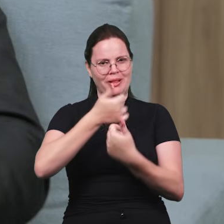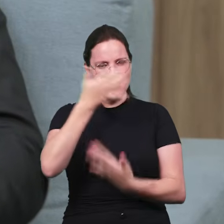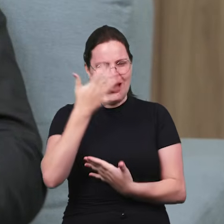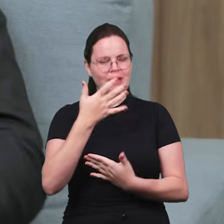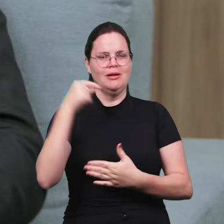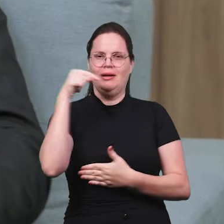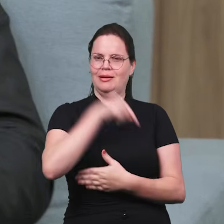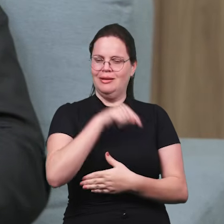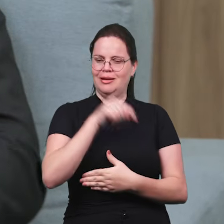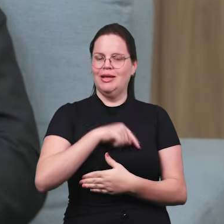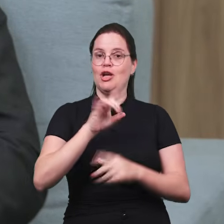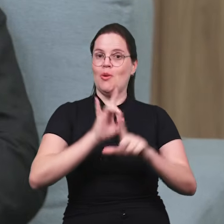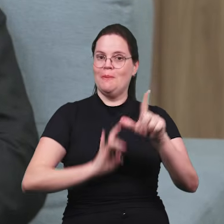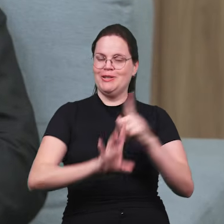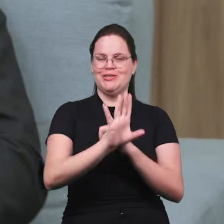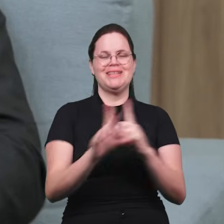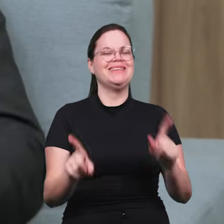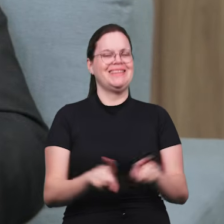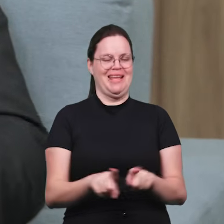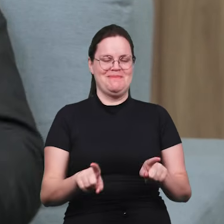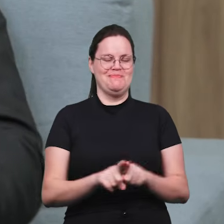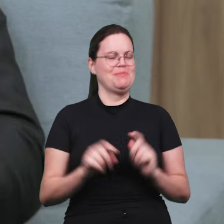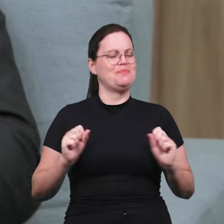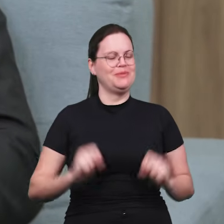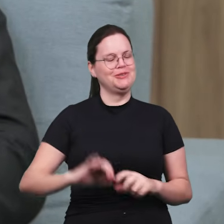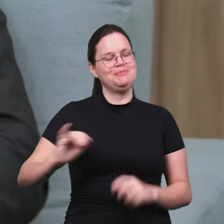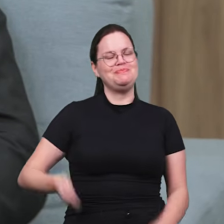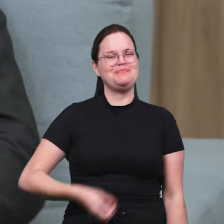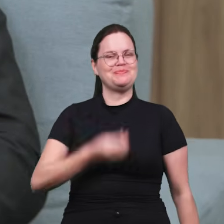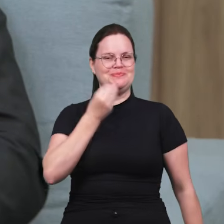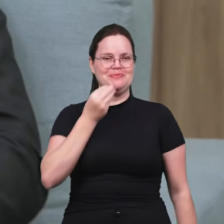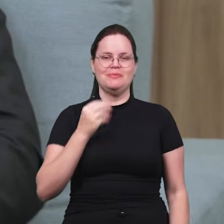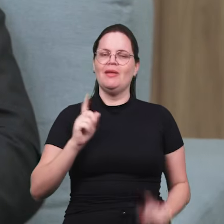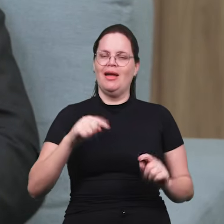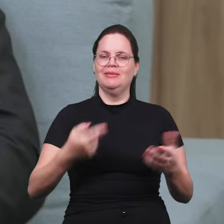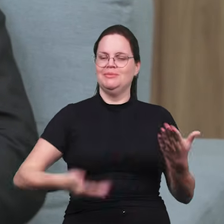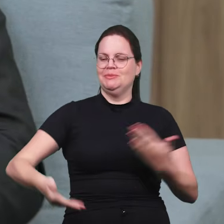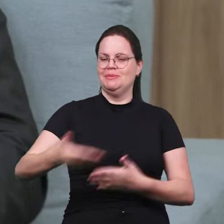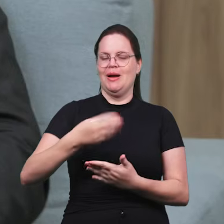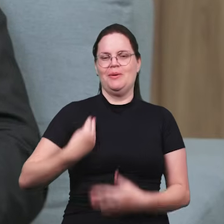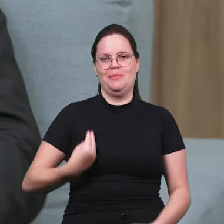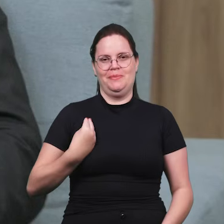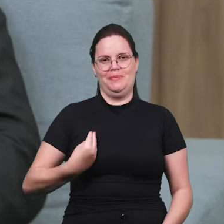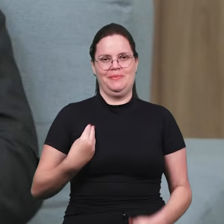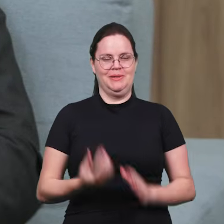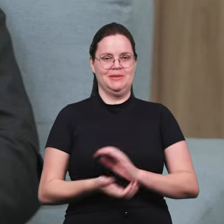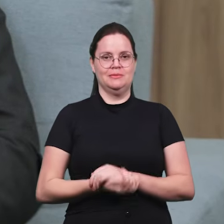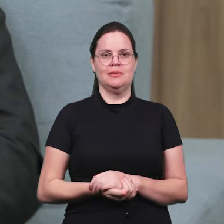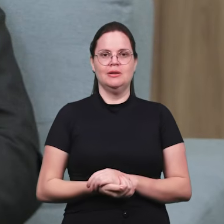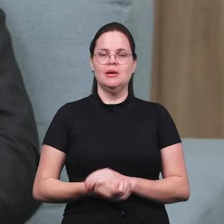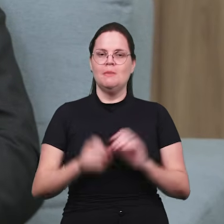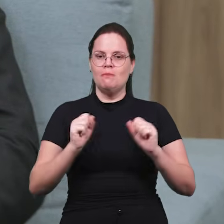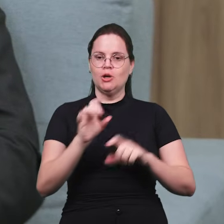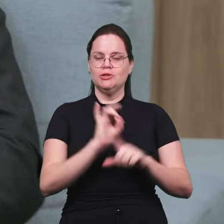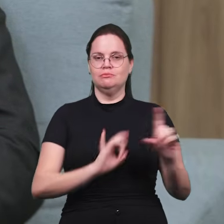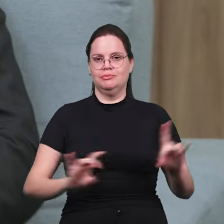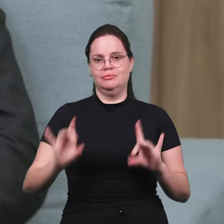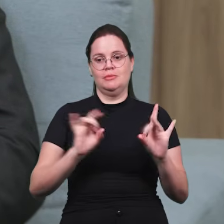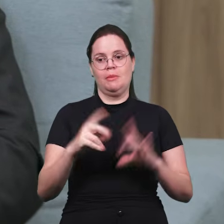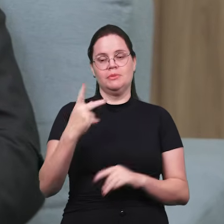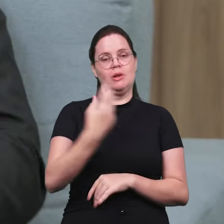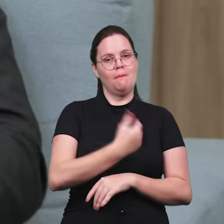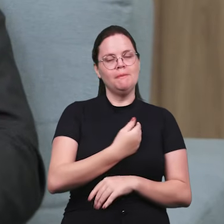comentando, curtindo e compartilhando com os seus amigos, familiares e todos que você conhece e que